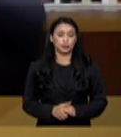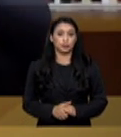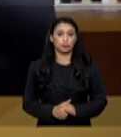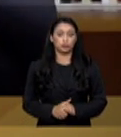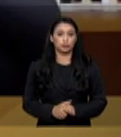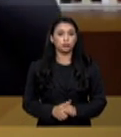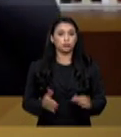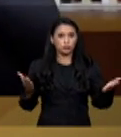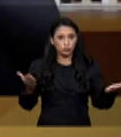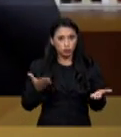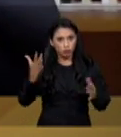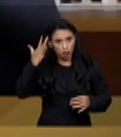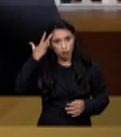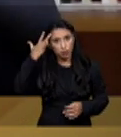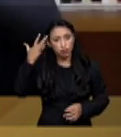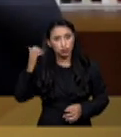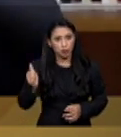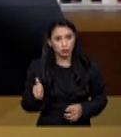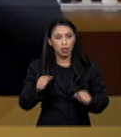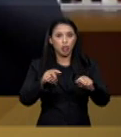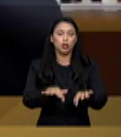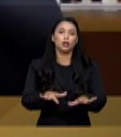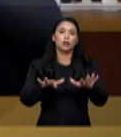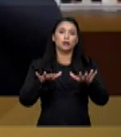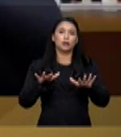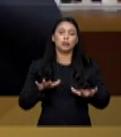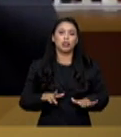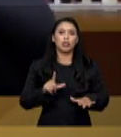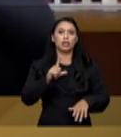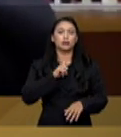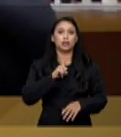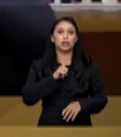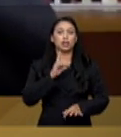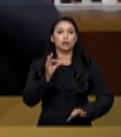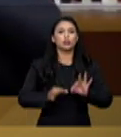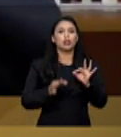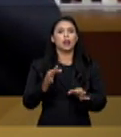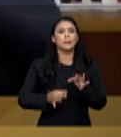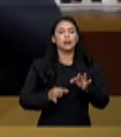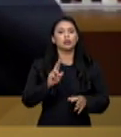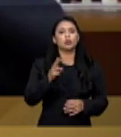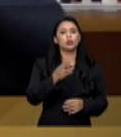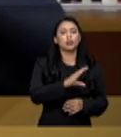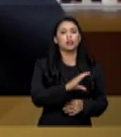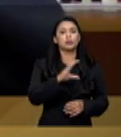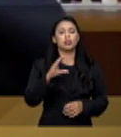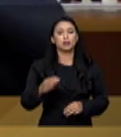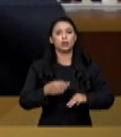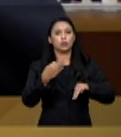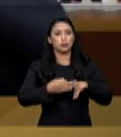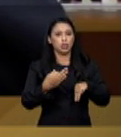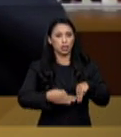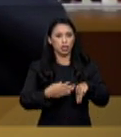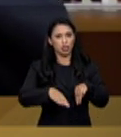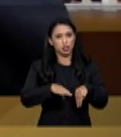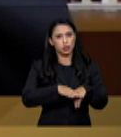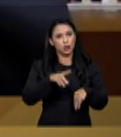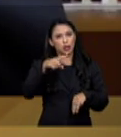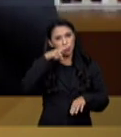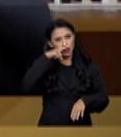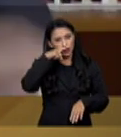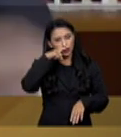Hoje e amanhã, certamente, o plenário seria tomado pelo julgamento dos habeas corpus afetados pelo ministro Luiz Edson